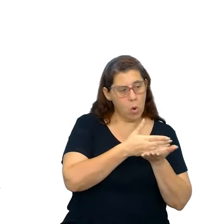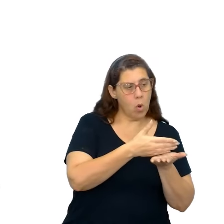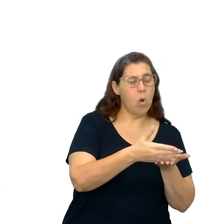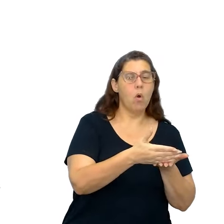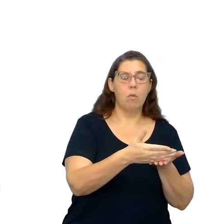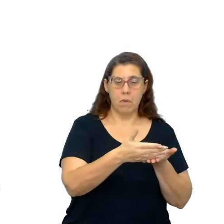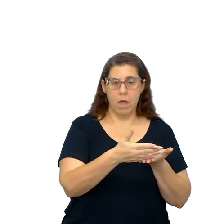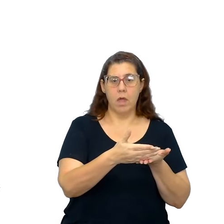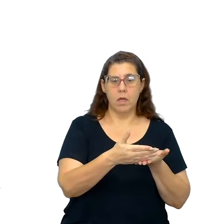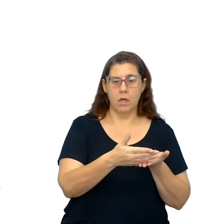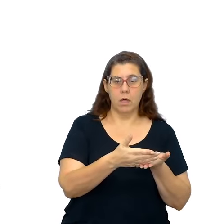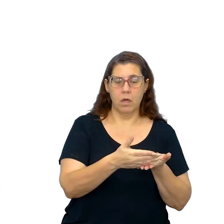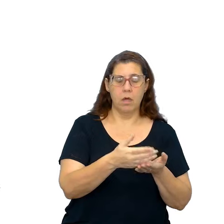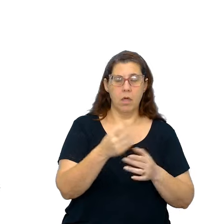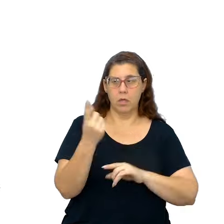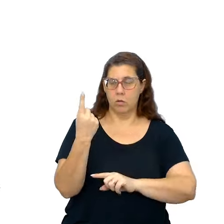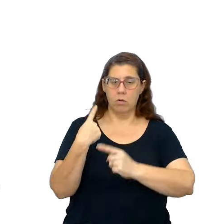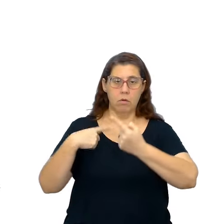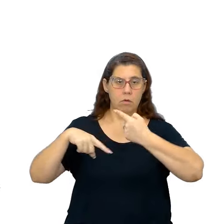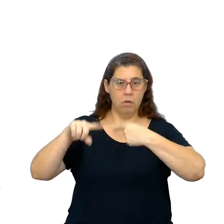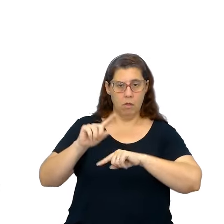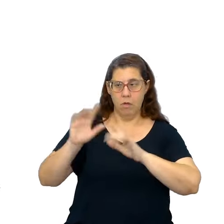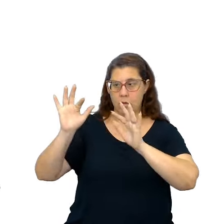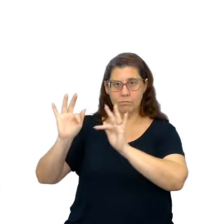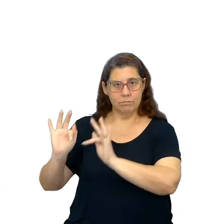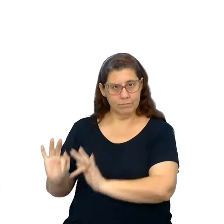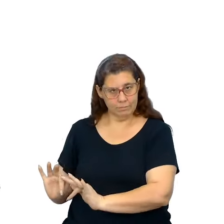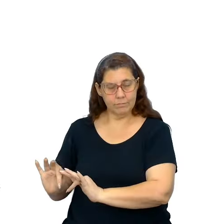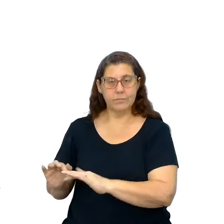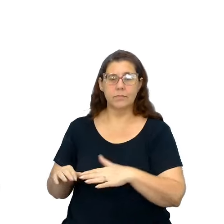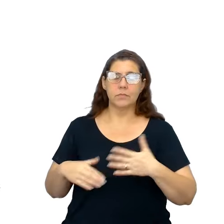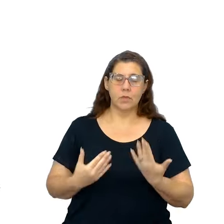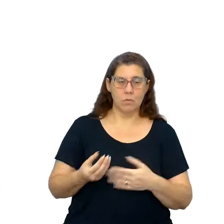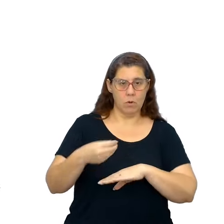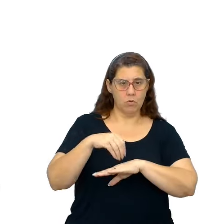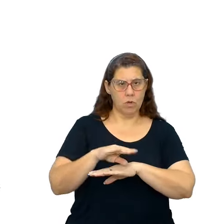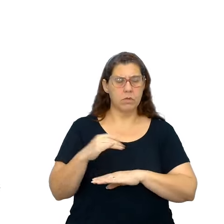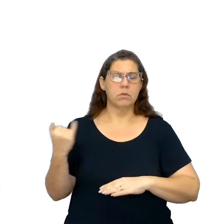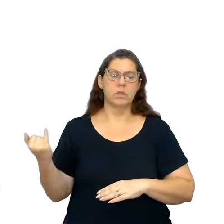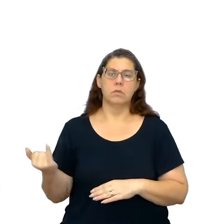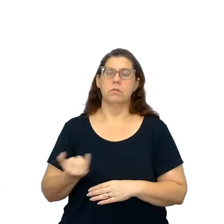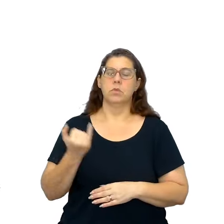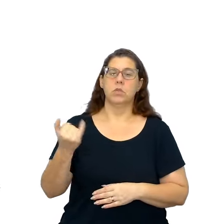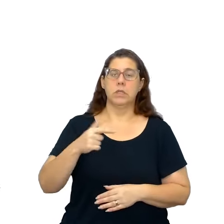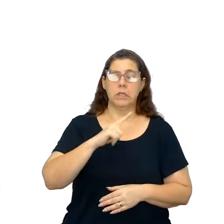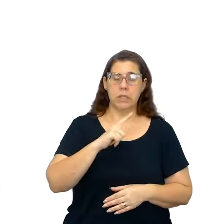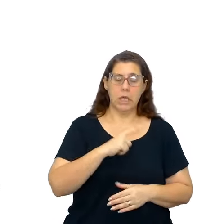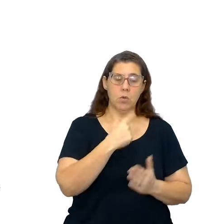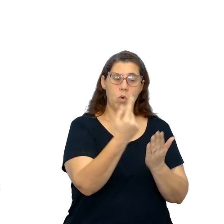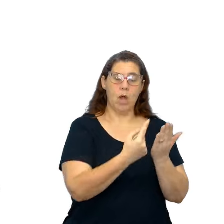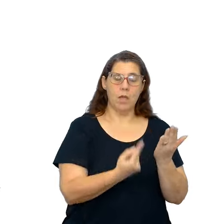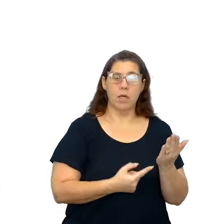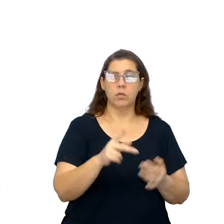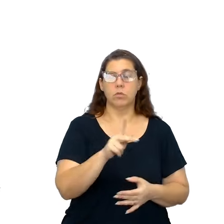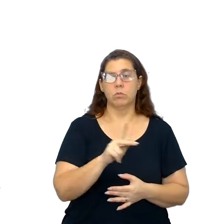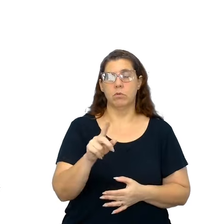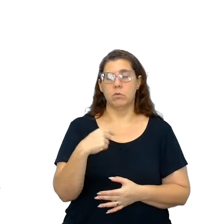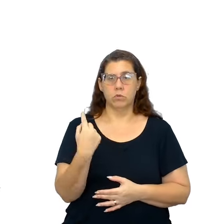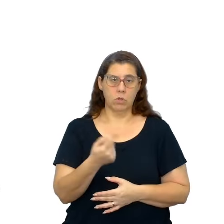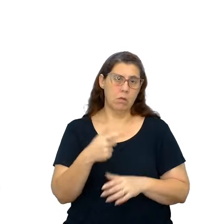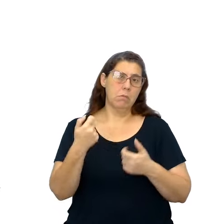obrigado, Valdir. O início, o desenvolvimento e a finalização. Então, são orientações importantes que tem no caderno do professor que a gente